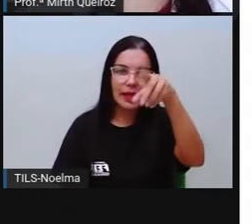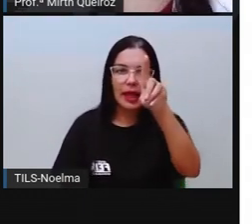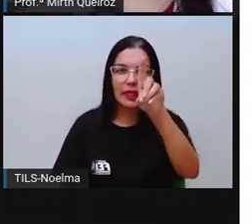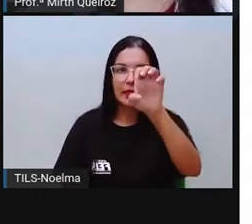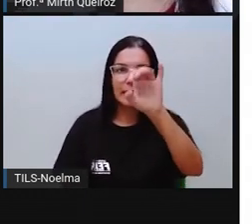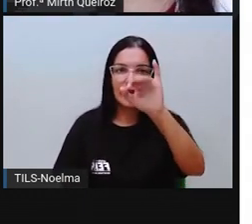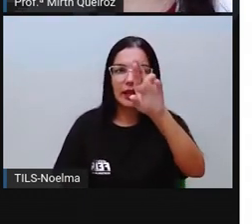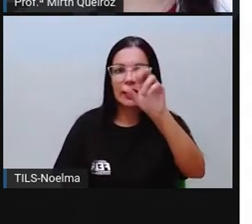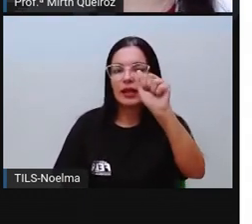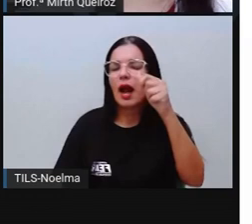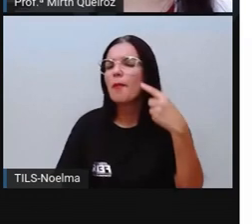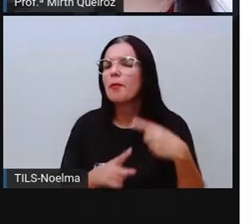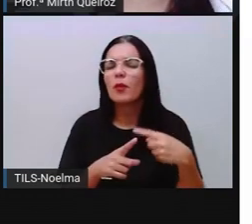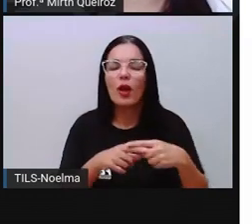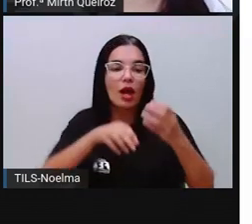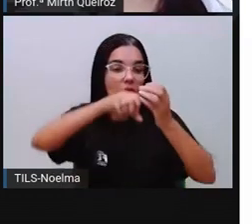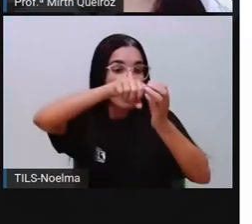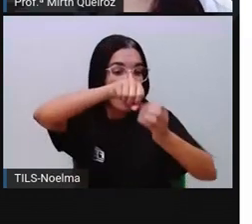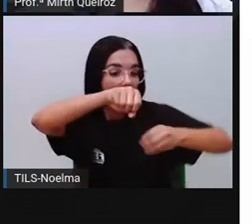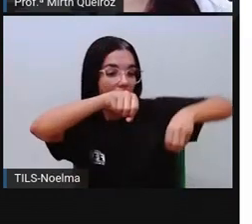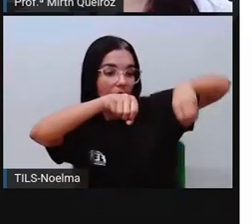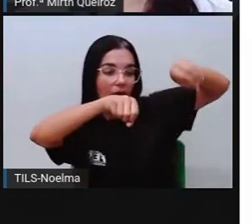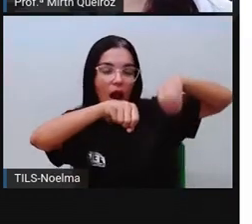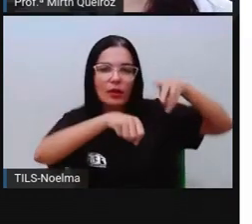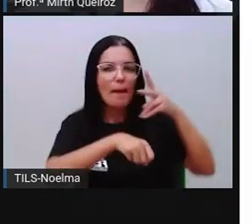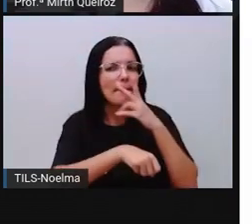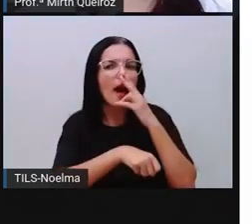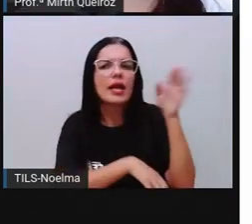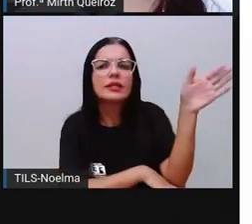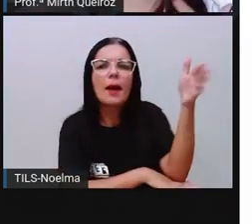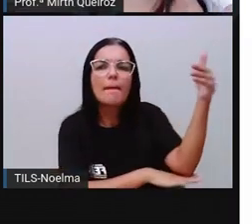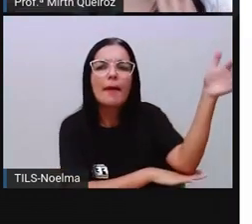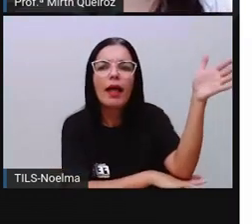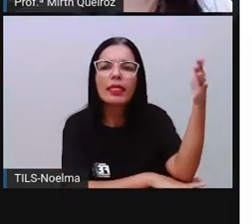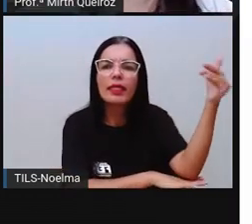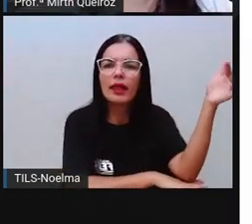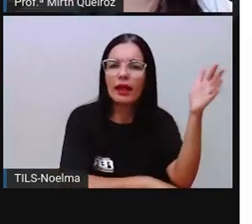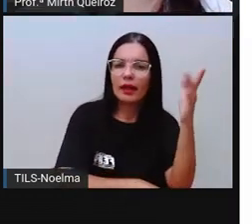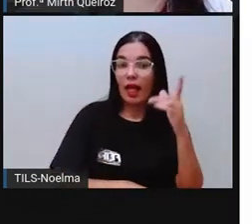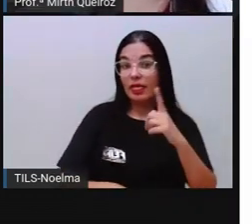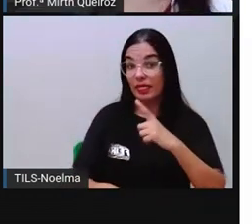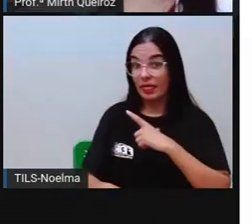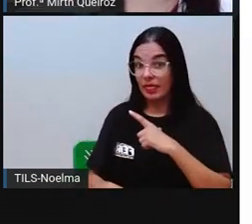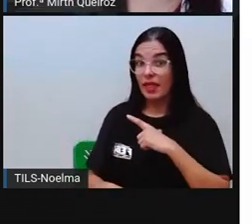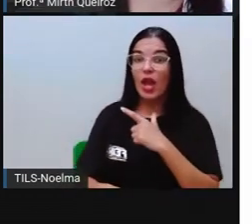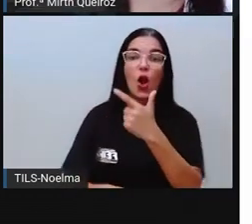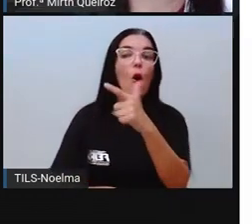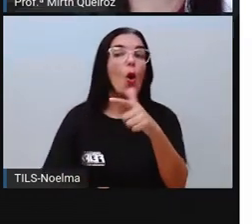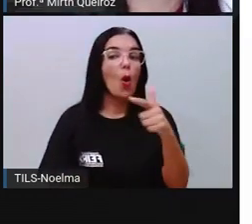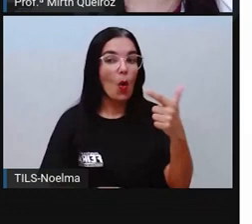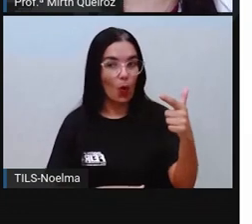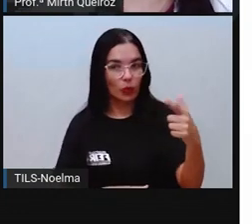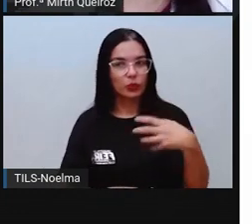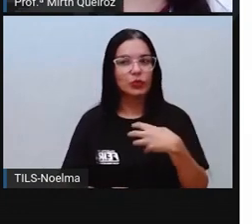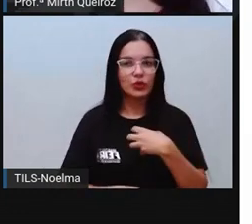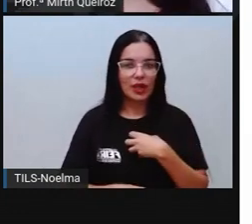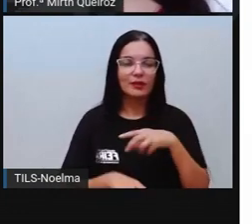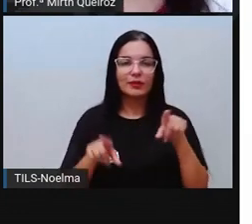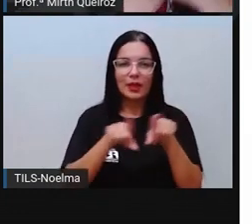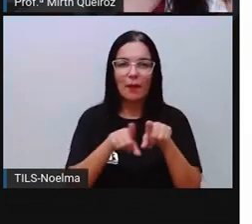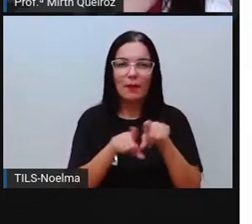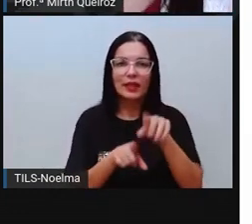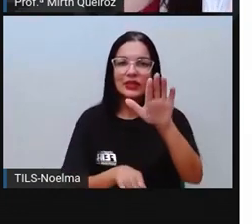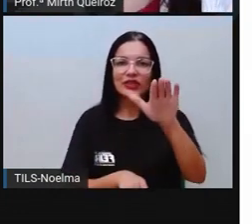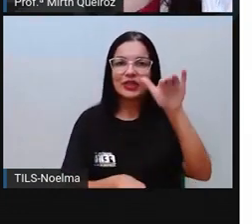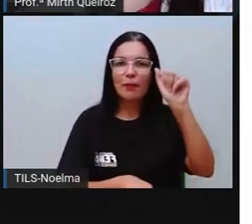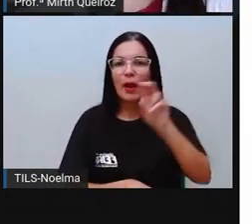Mas ele só tem esse nome, Pro? Não, ele tem outros nomes também. Ele é conhecido de outras formas também, que a gente vai ver